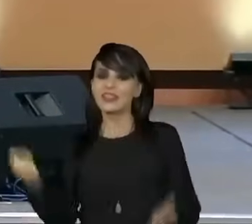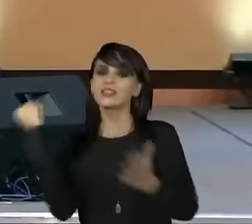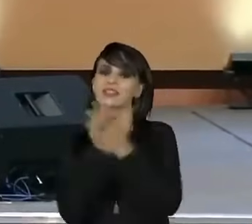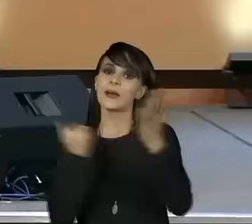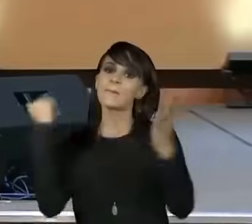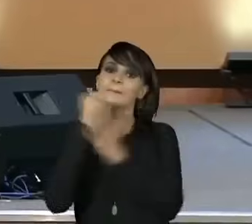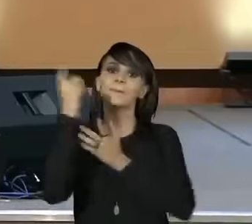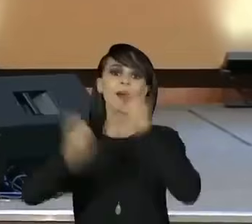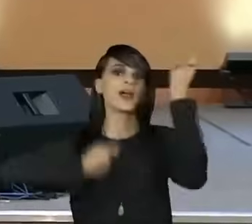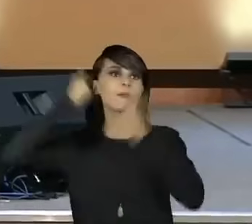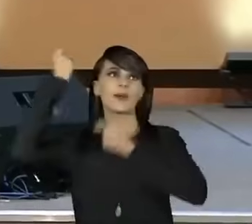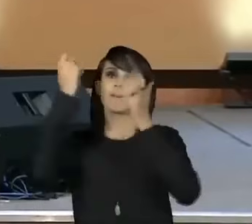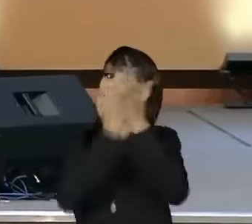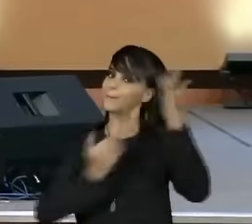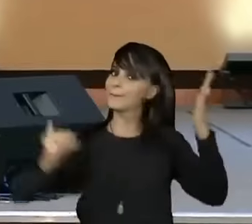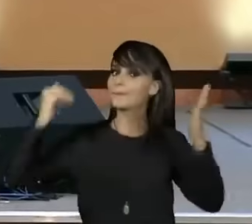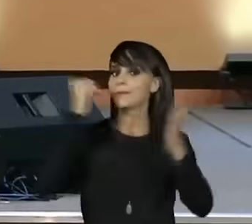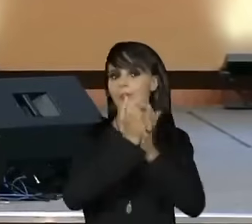preocupação